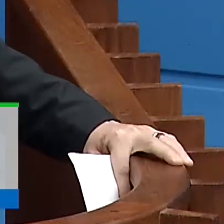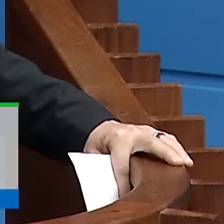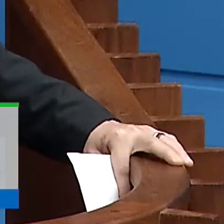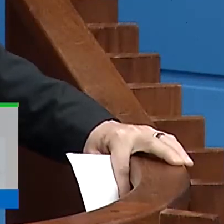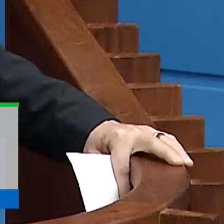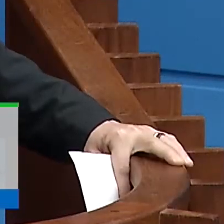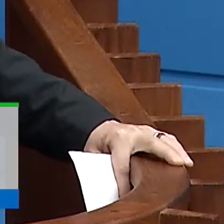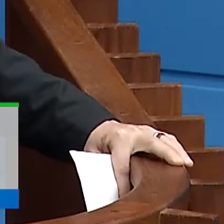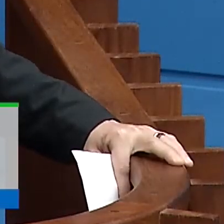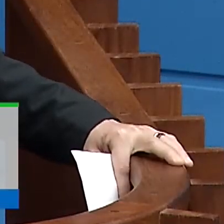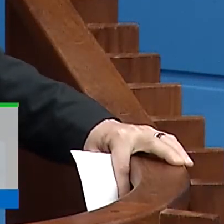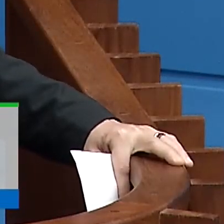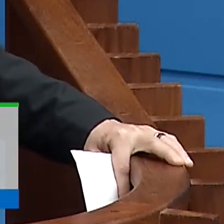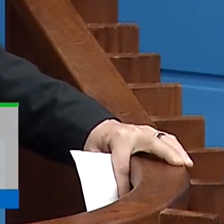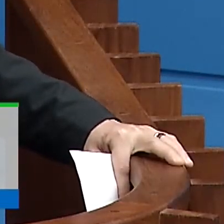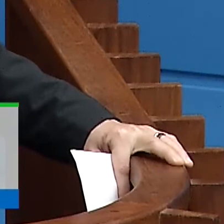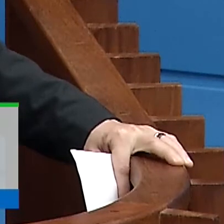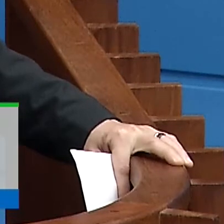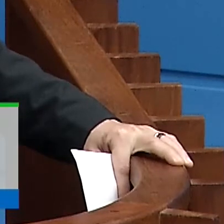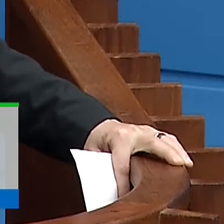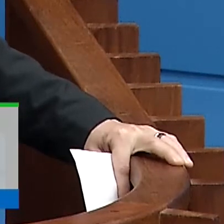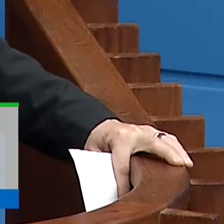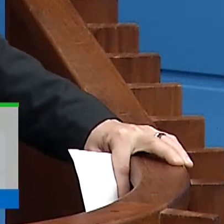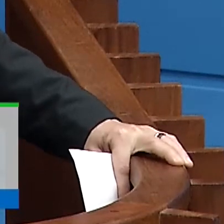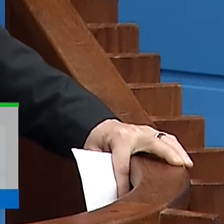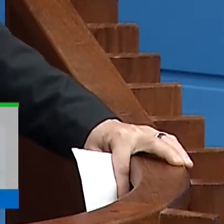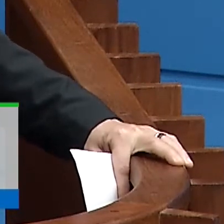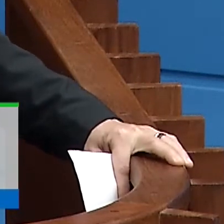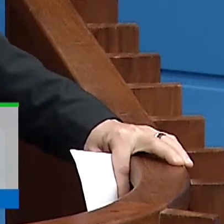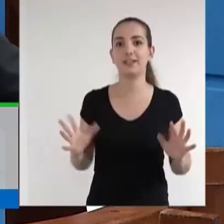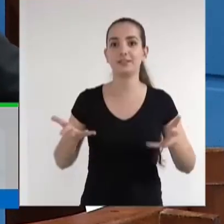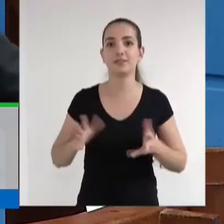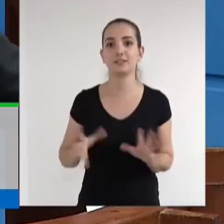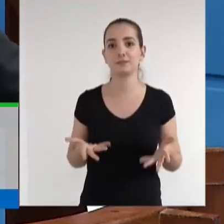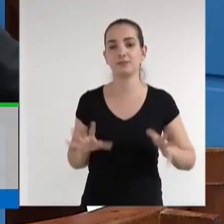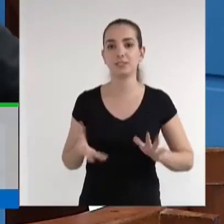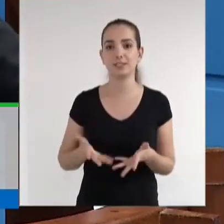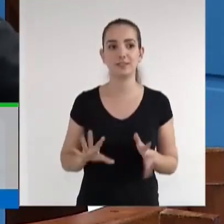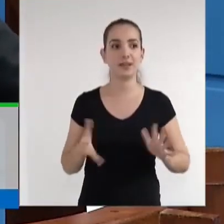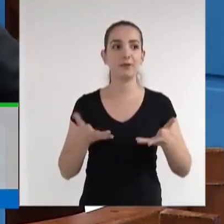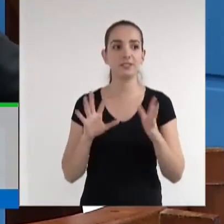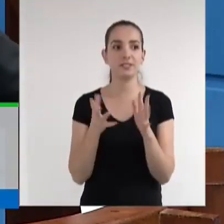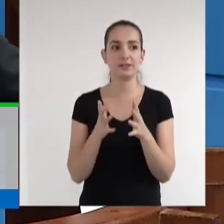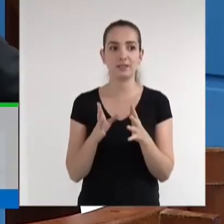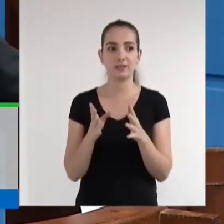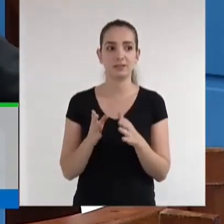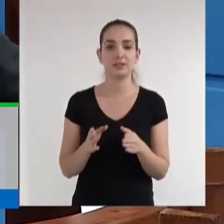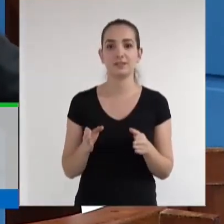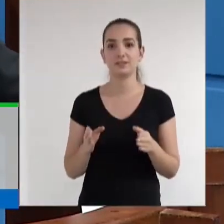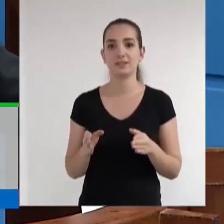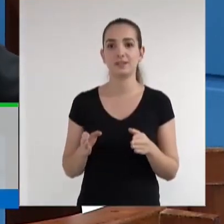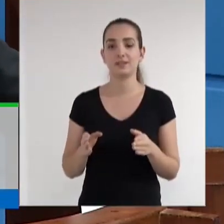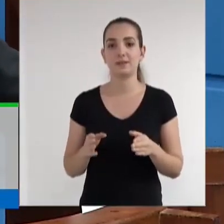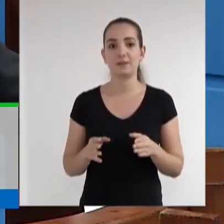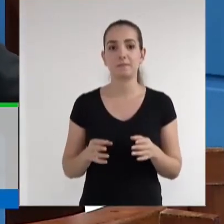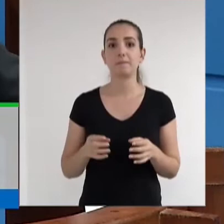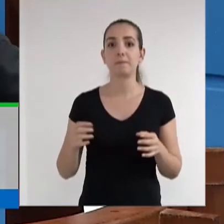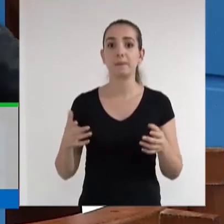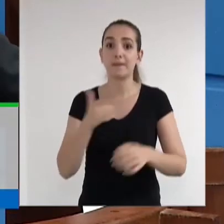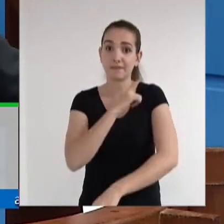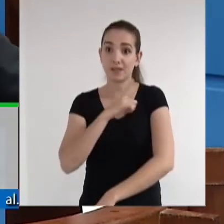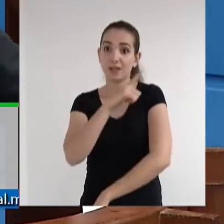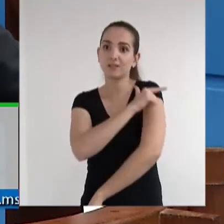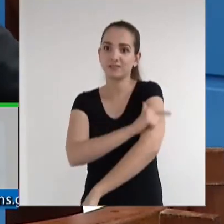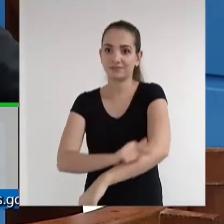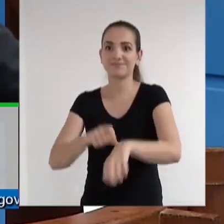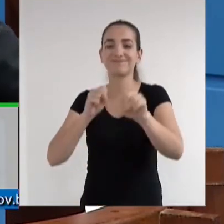O Brasil do neoliberalismo, do corte de recursos nas áreas sociais, na educação, na